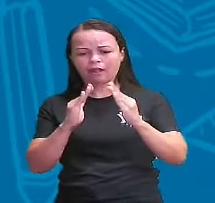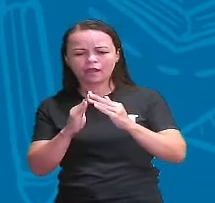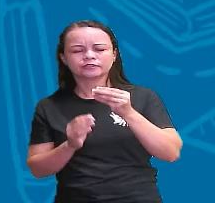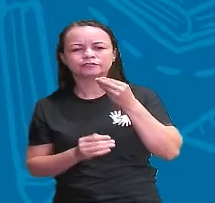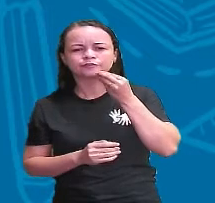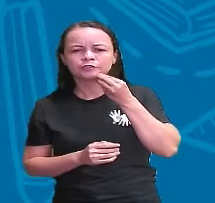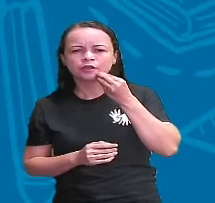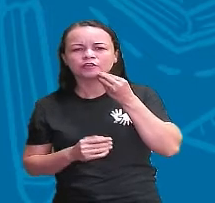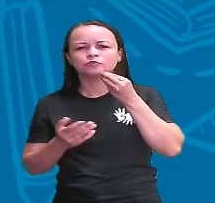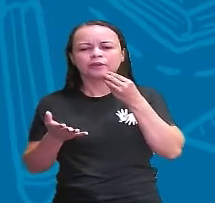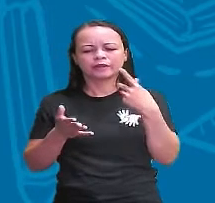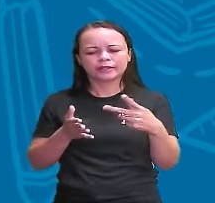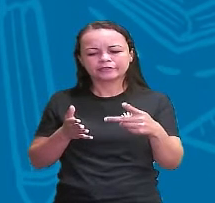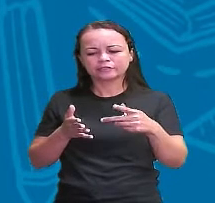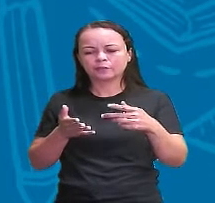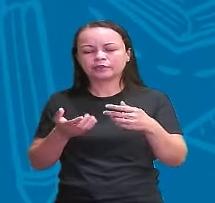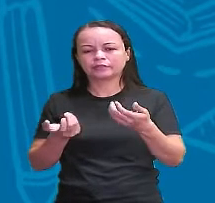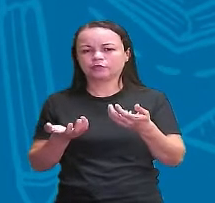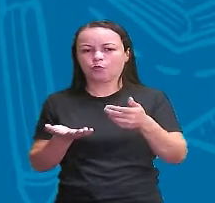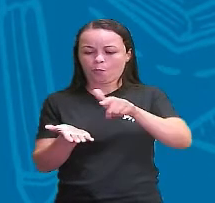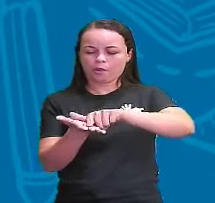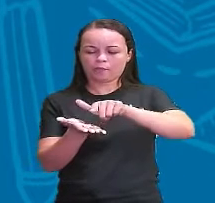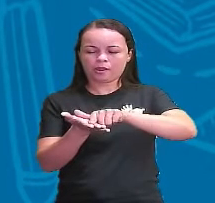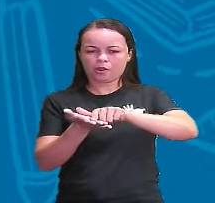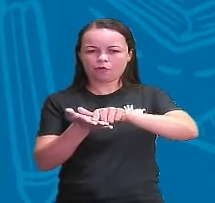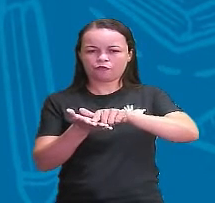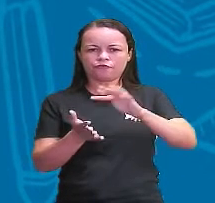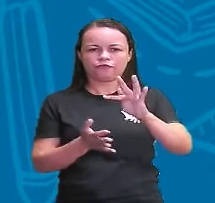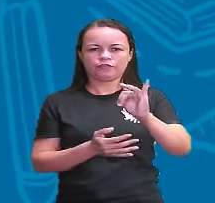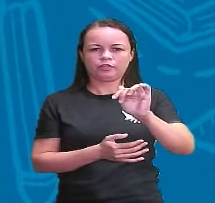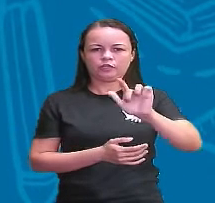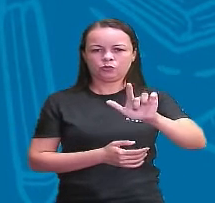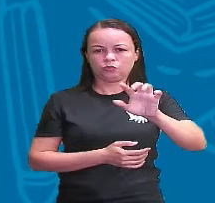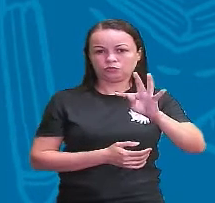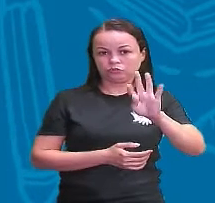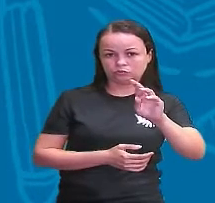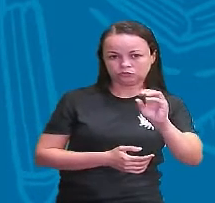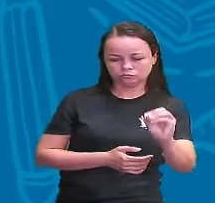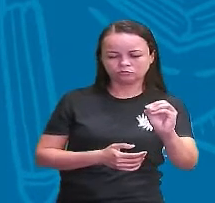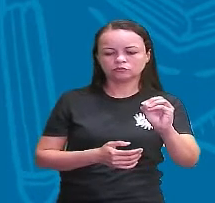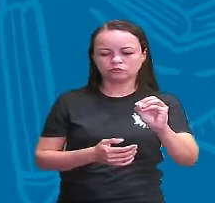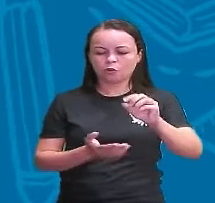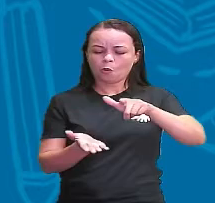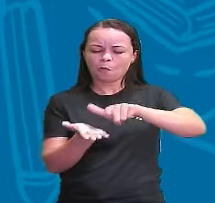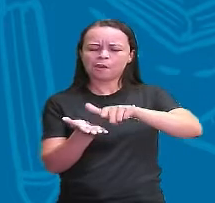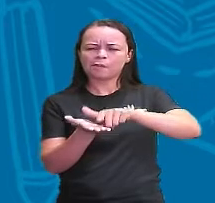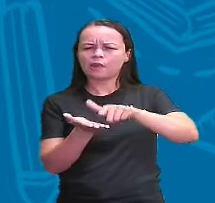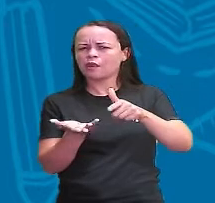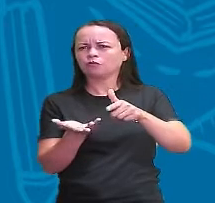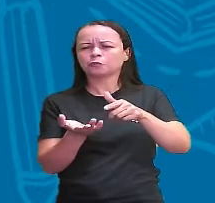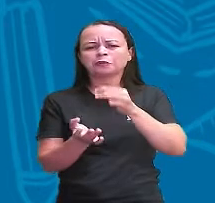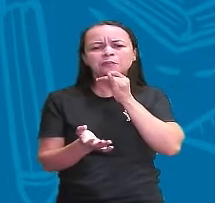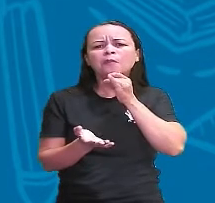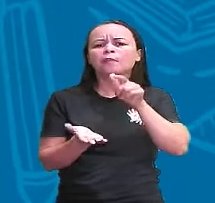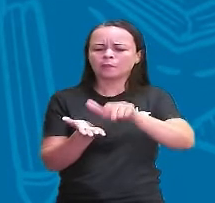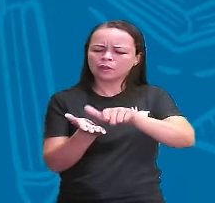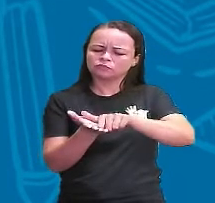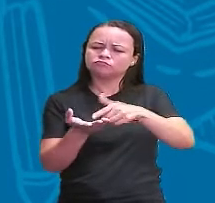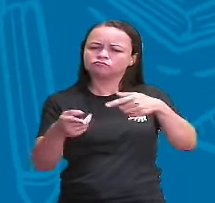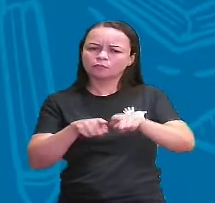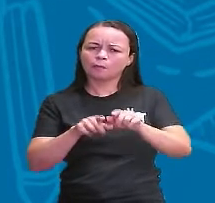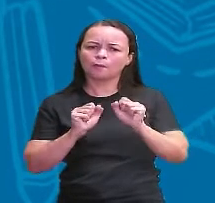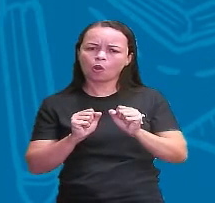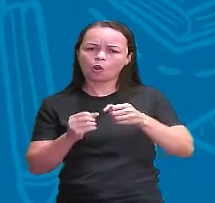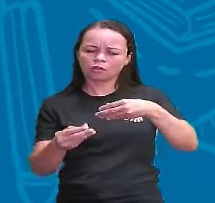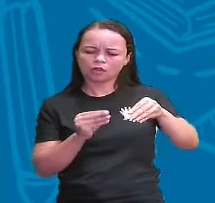um papel filtro, certo? Aqueles papel, ou então um papel, uma folha de papel ofício,